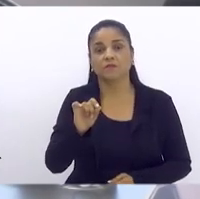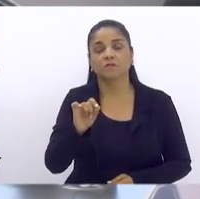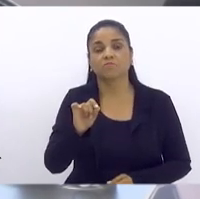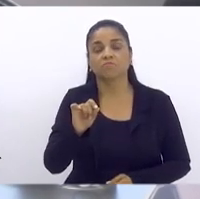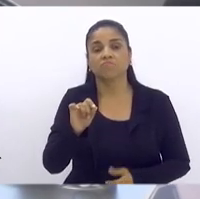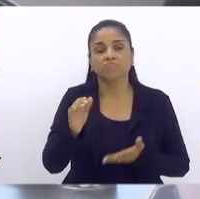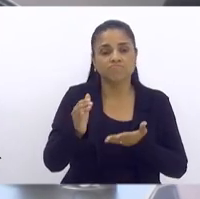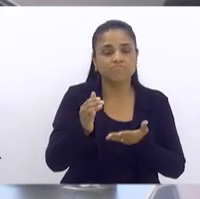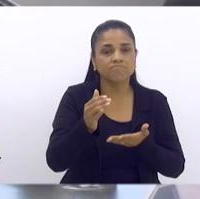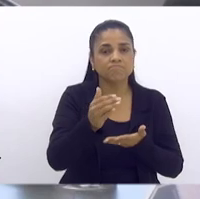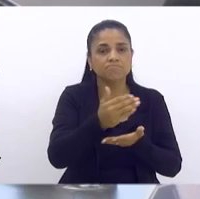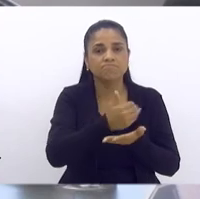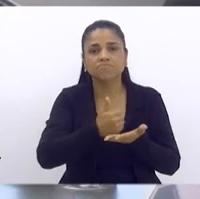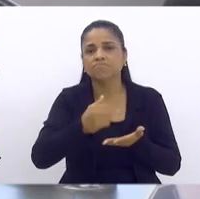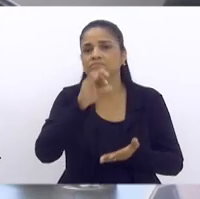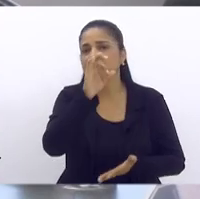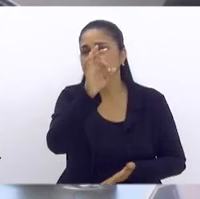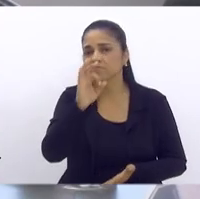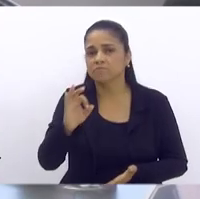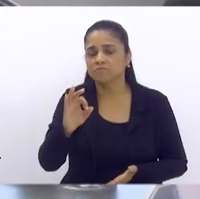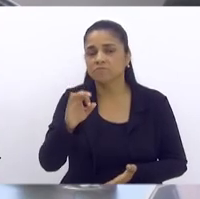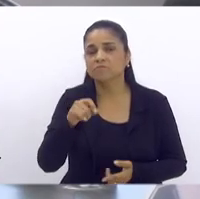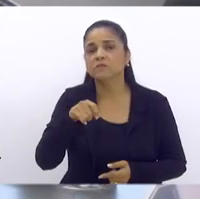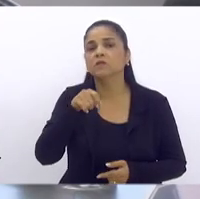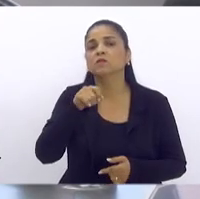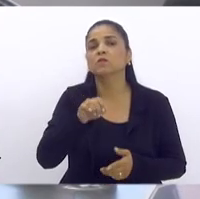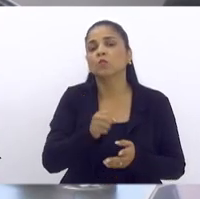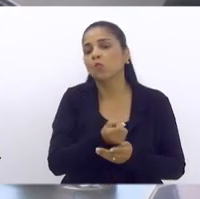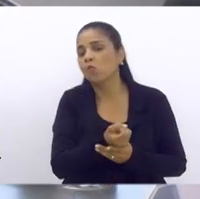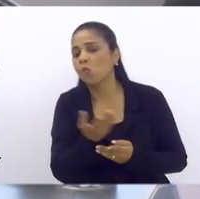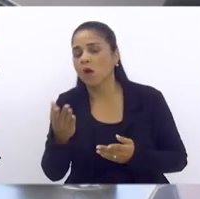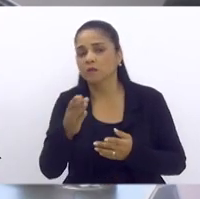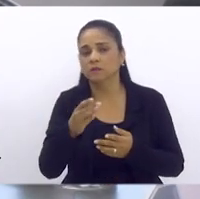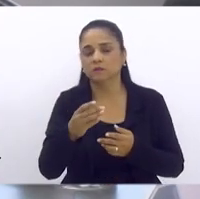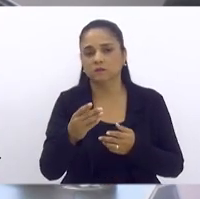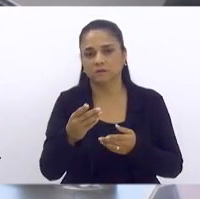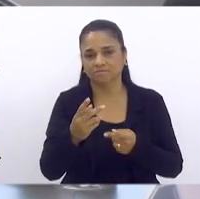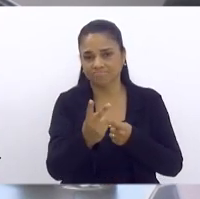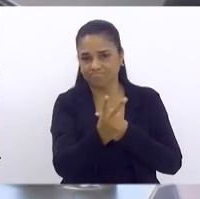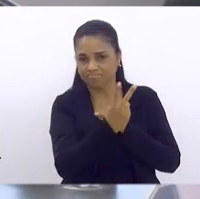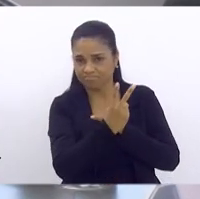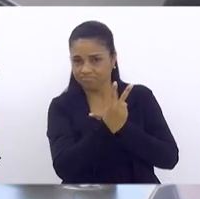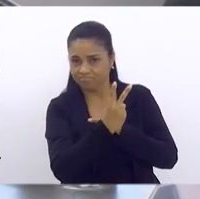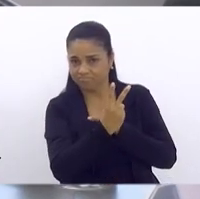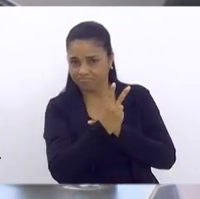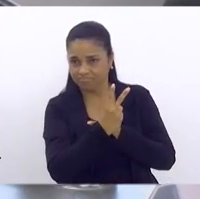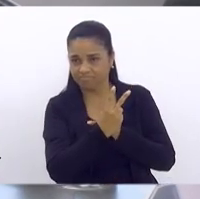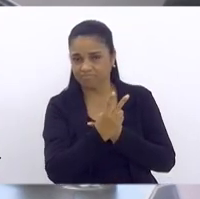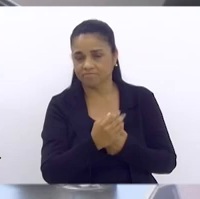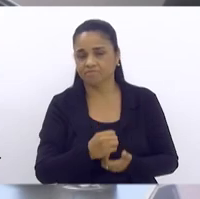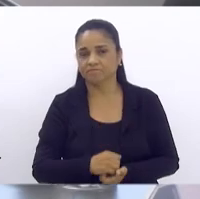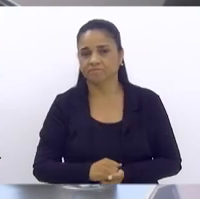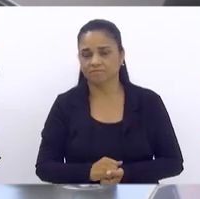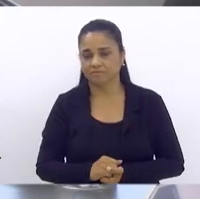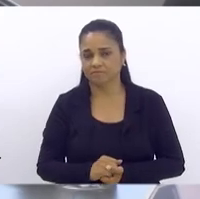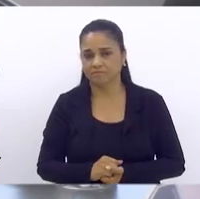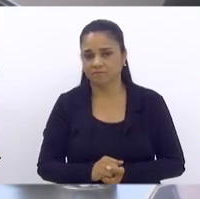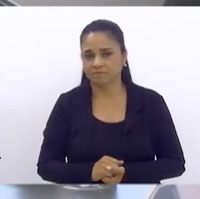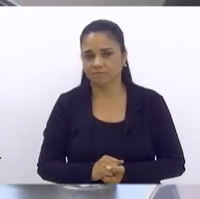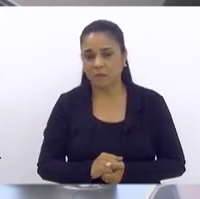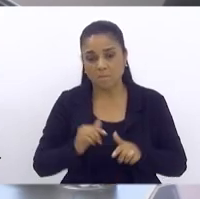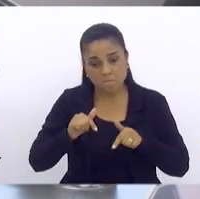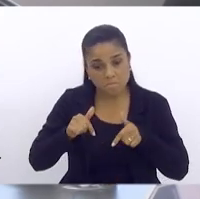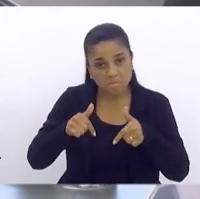ocorreram as medidas protetivas? Para ver se a efetividade está